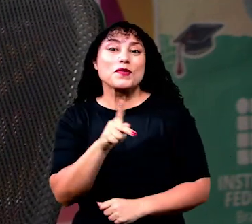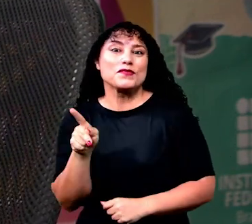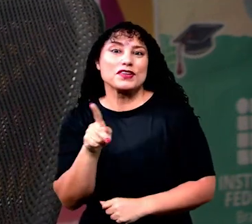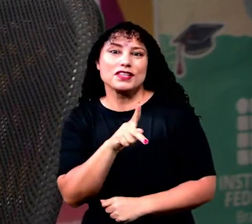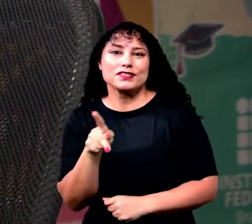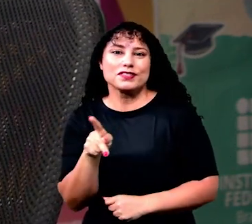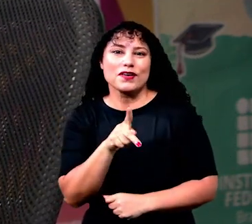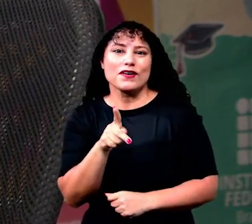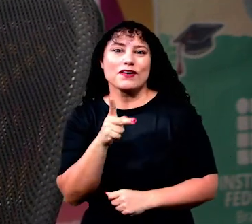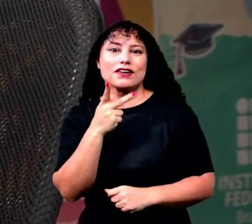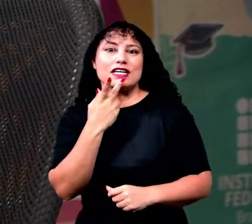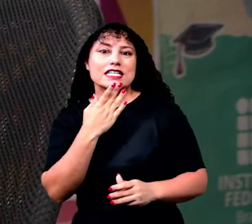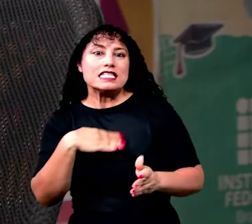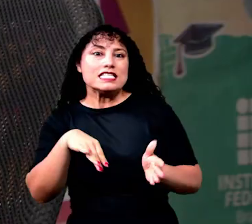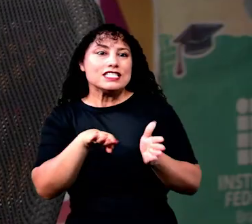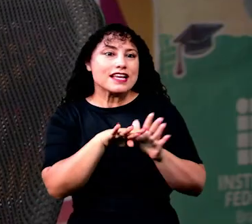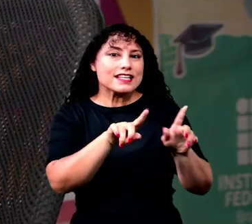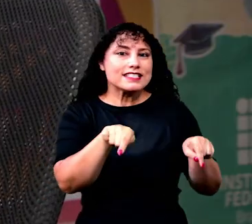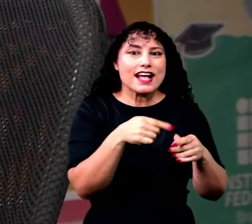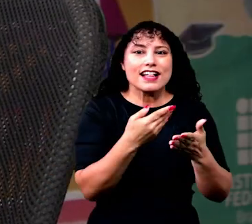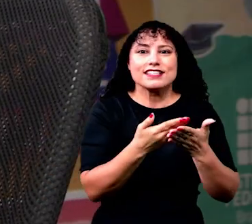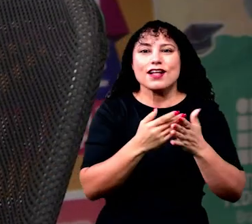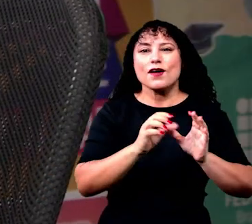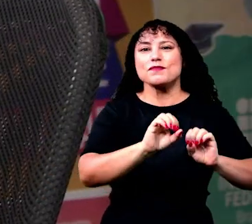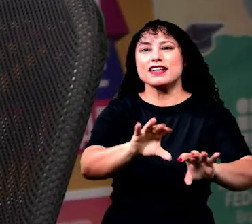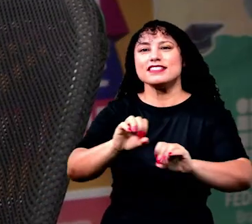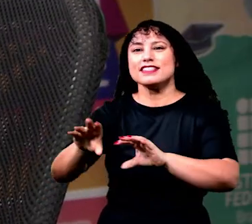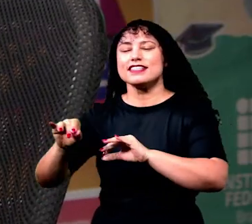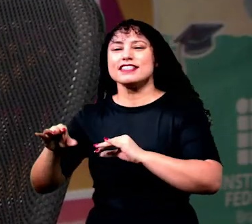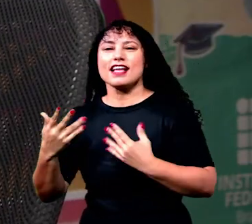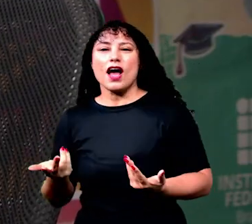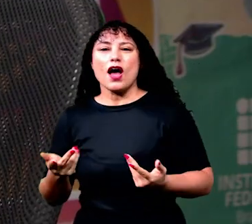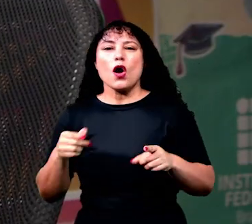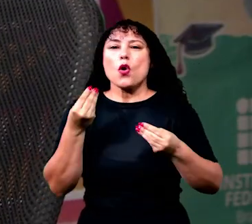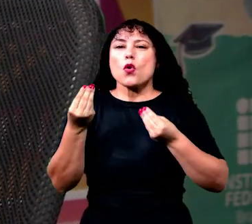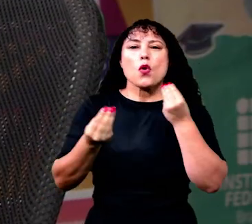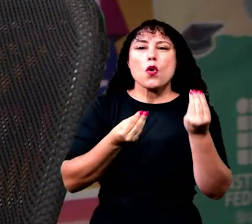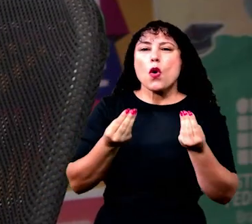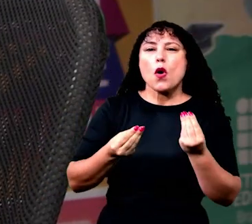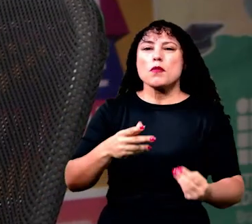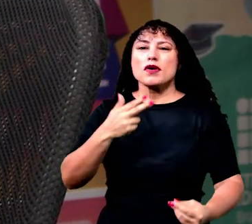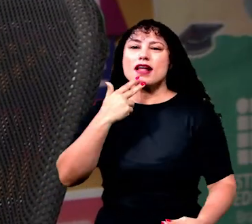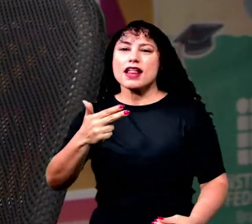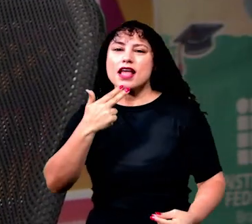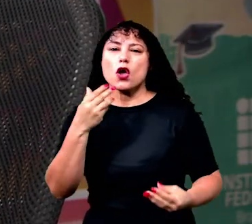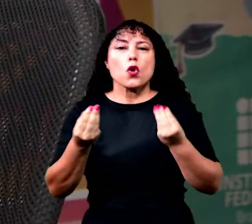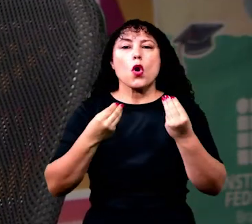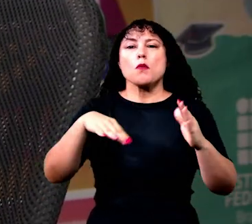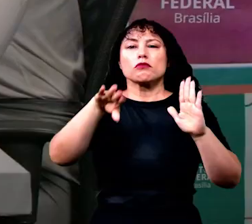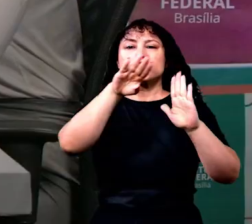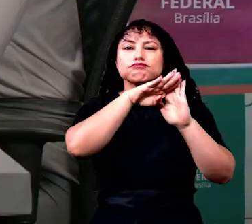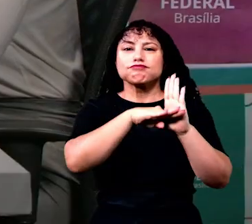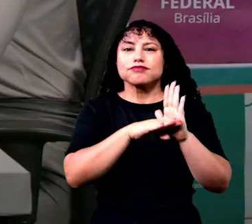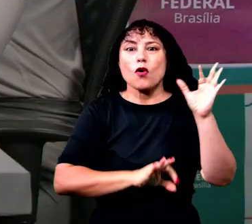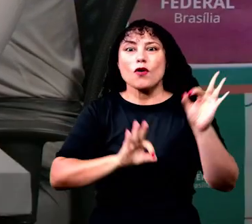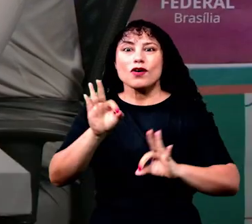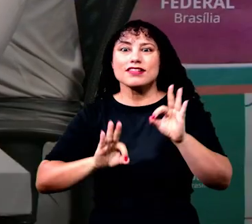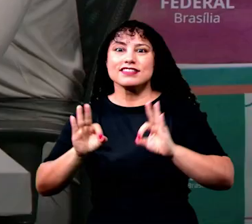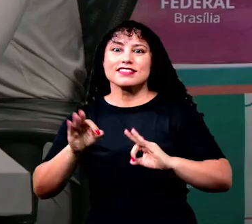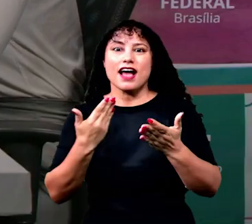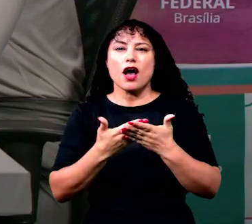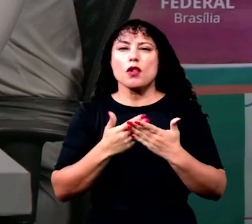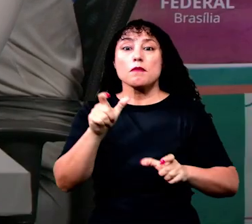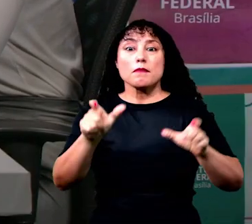professor chega na sala de aula para ensinar o idioma, como que ele faz esse cronograma de aulas para os alunos,